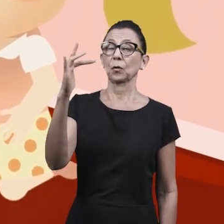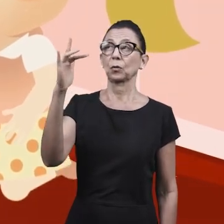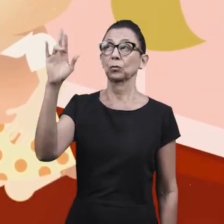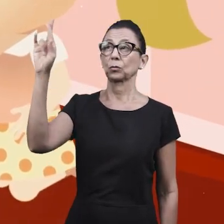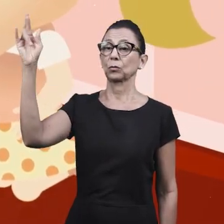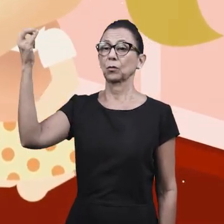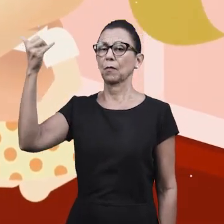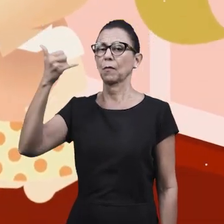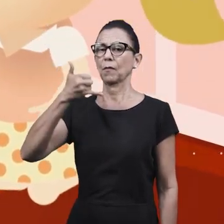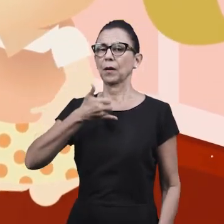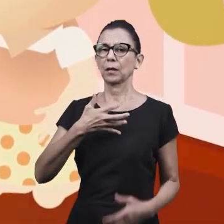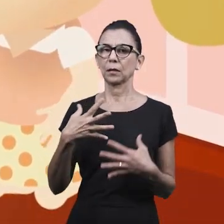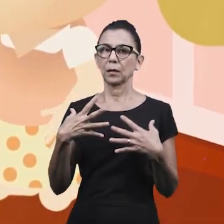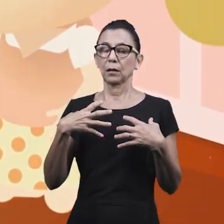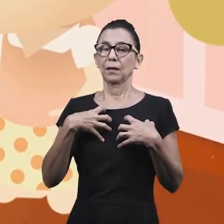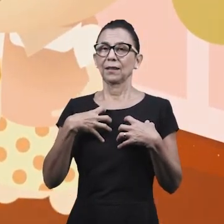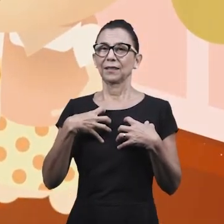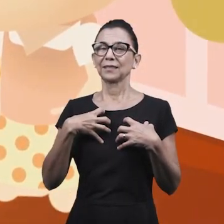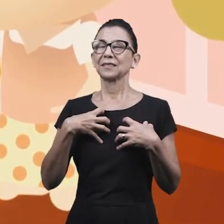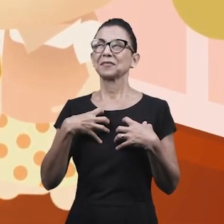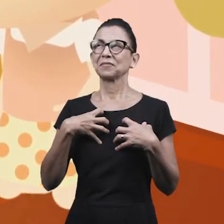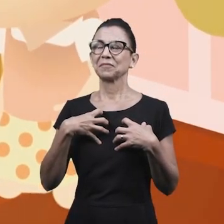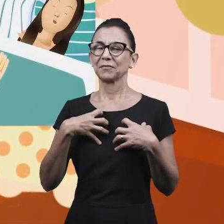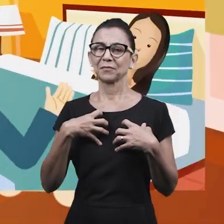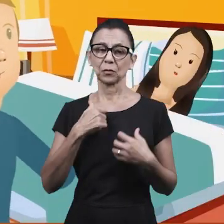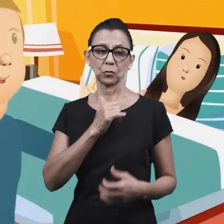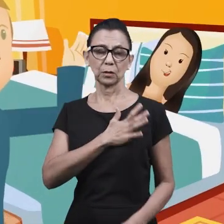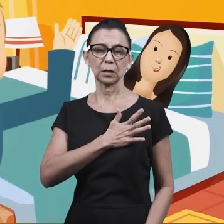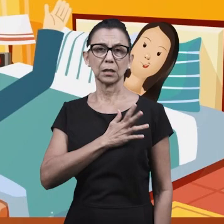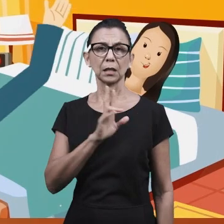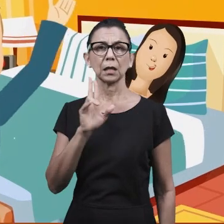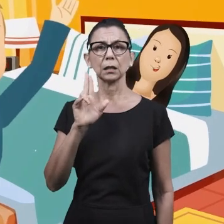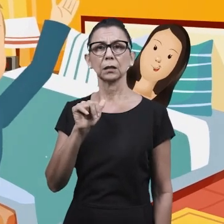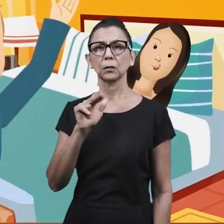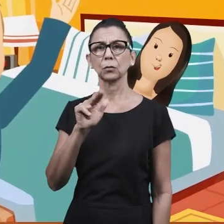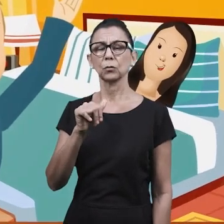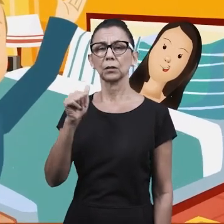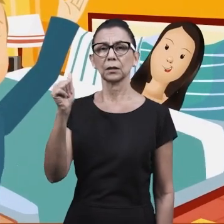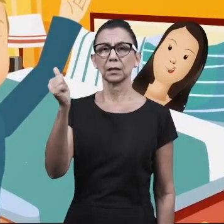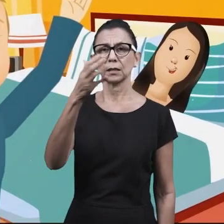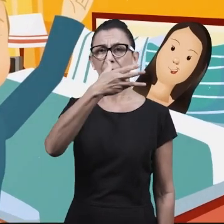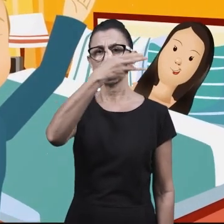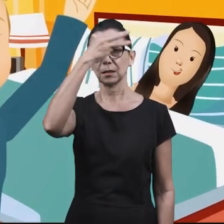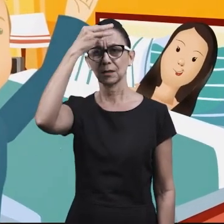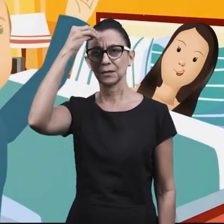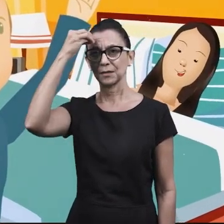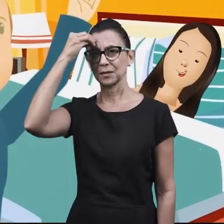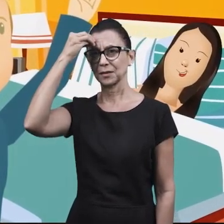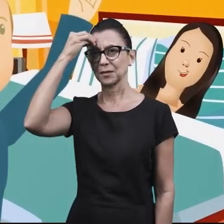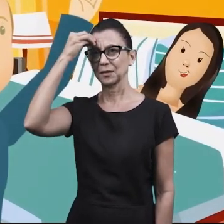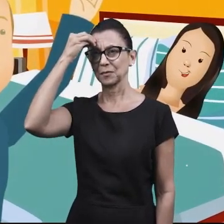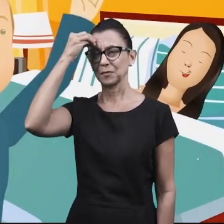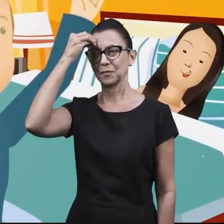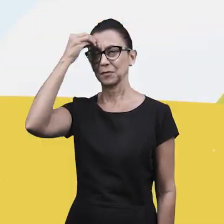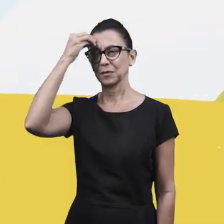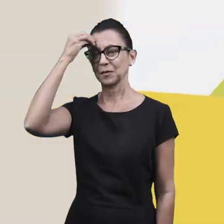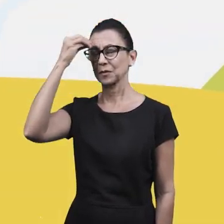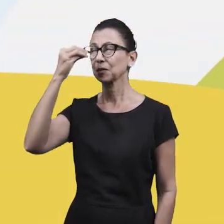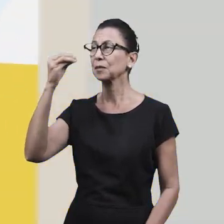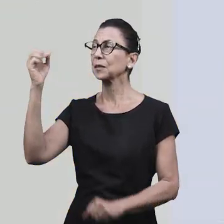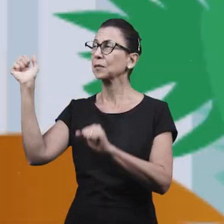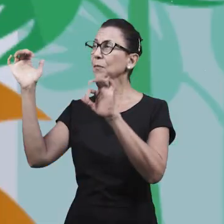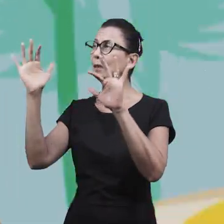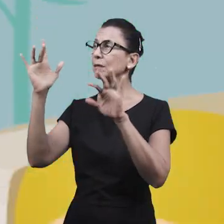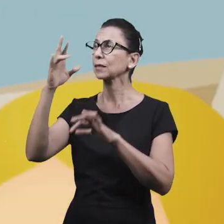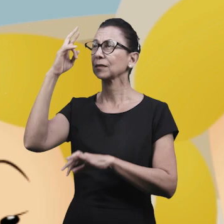tua voz assim, e que nunca se esqueça o que tu fazes por